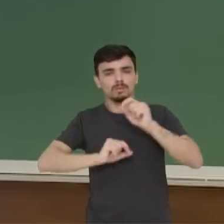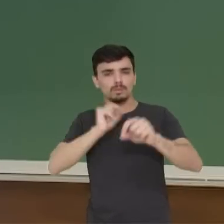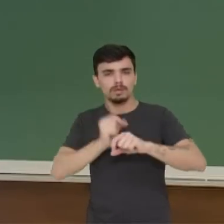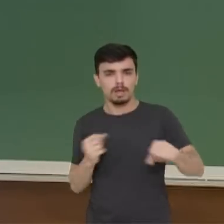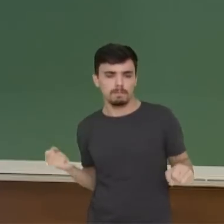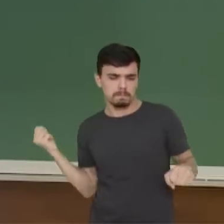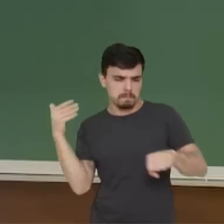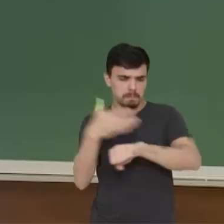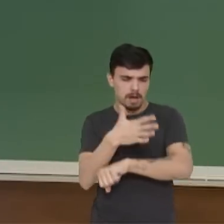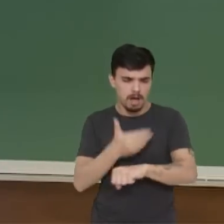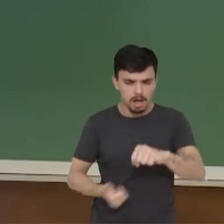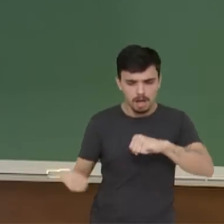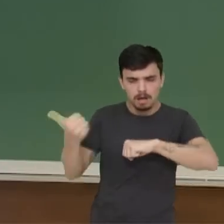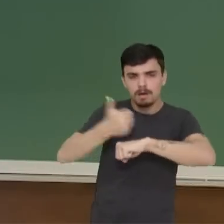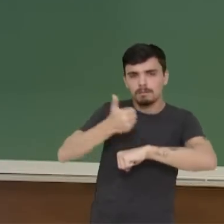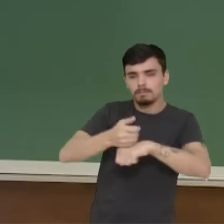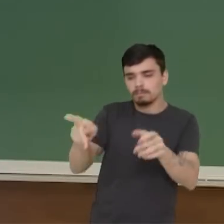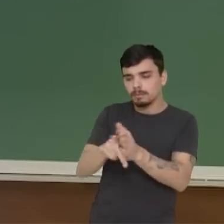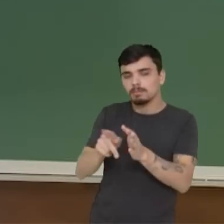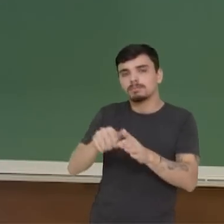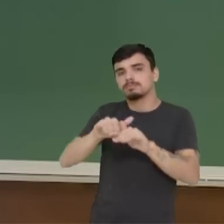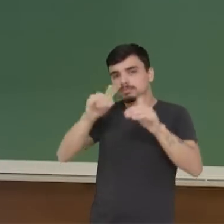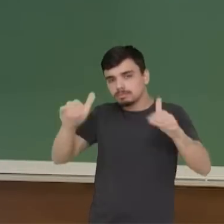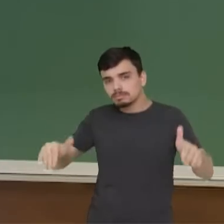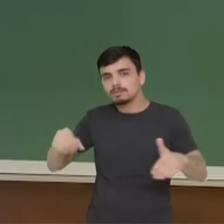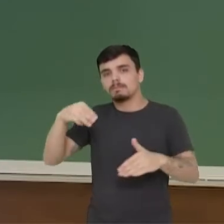toda a região do Mediterrâneo para fazer